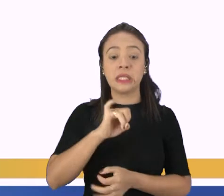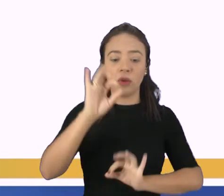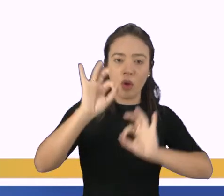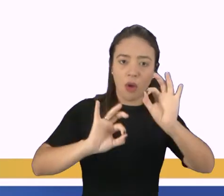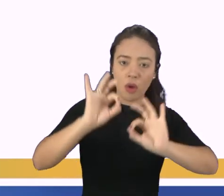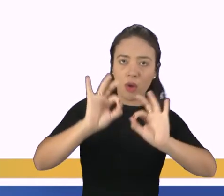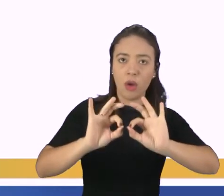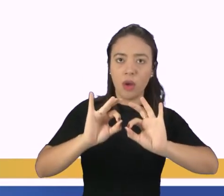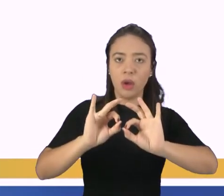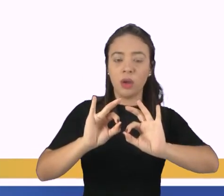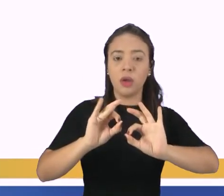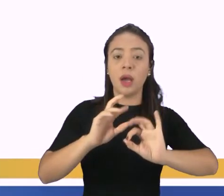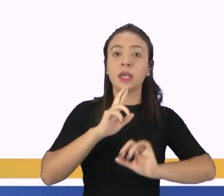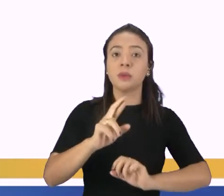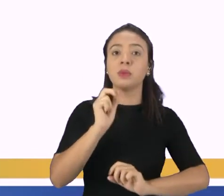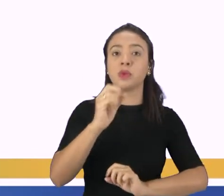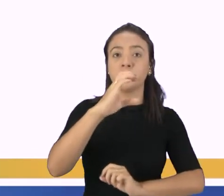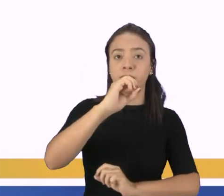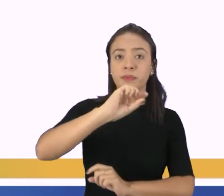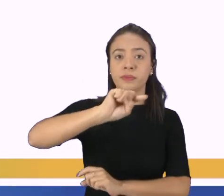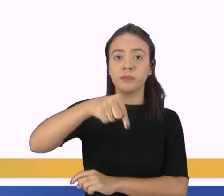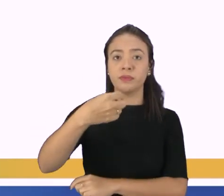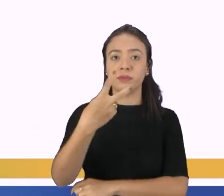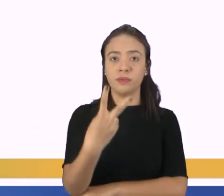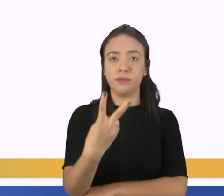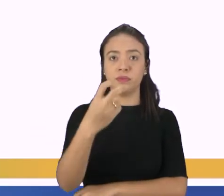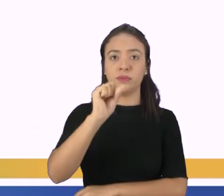produto aí, certo? A resposta é